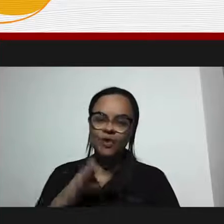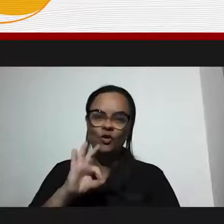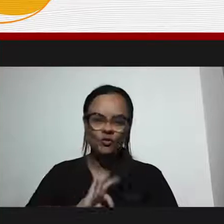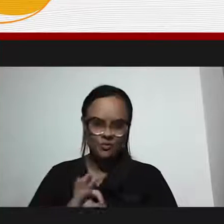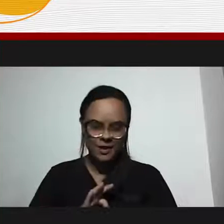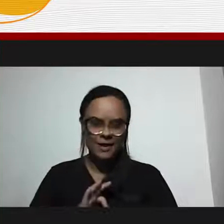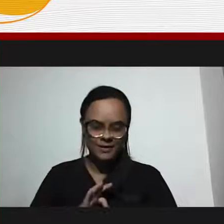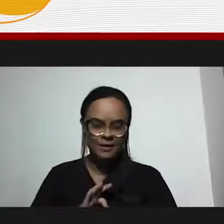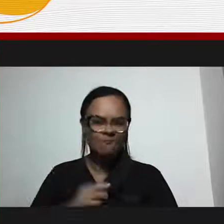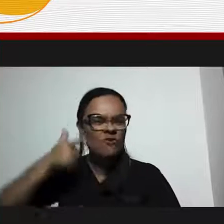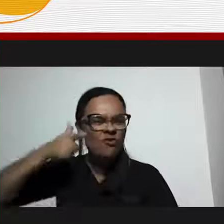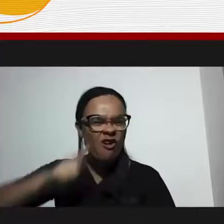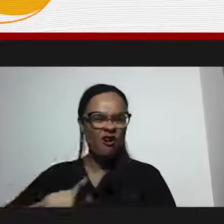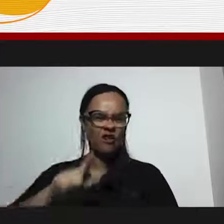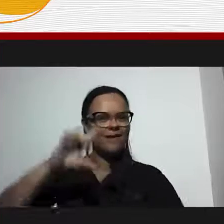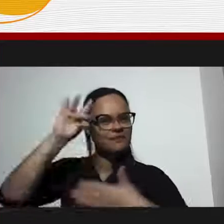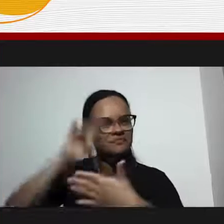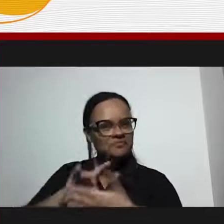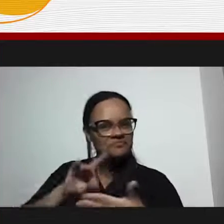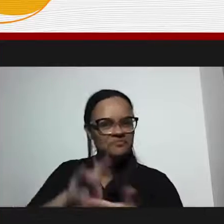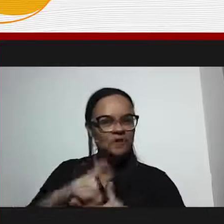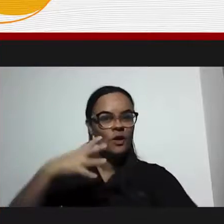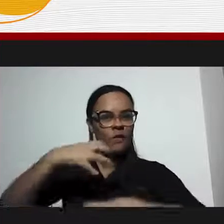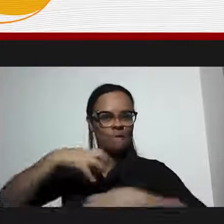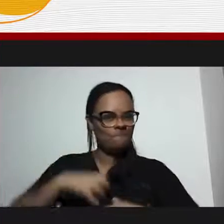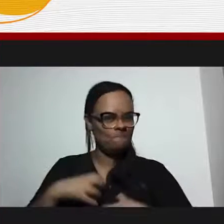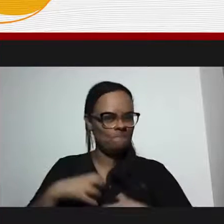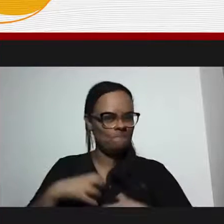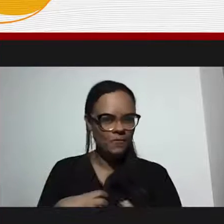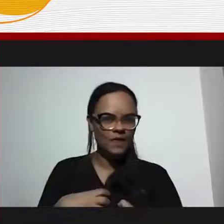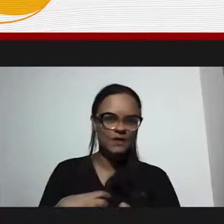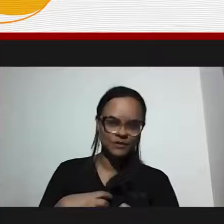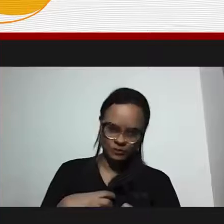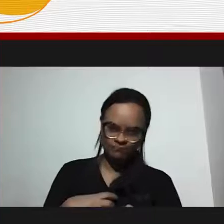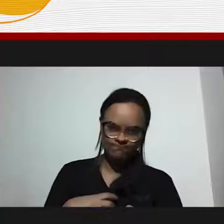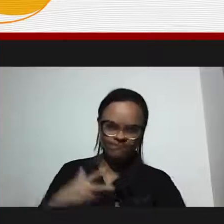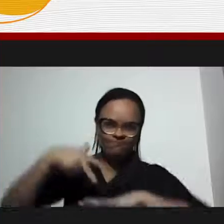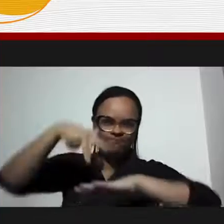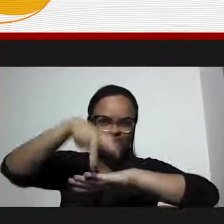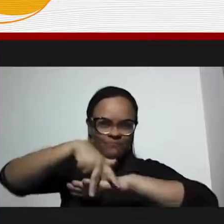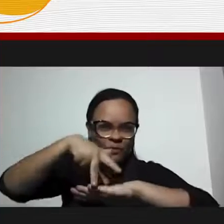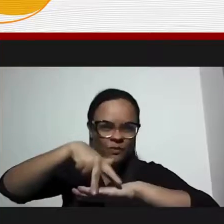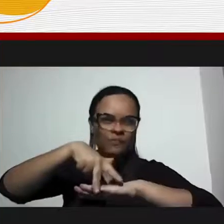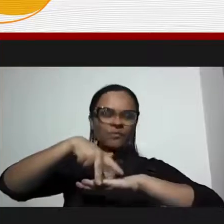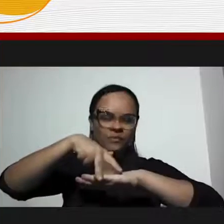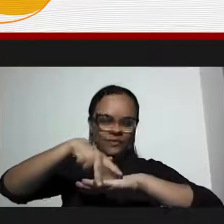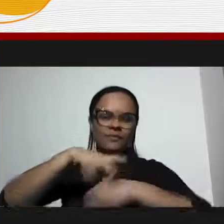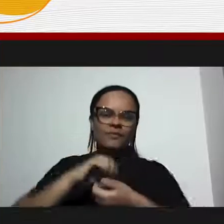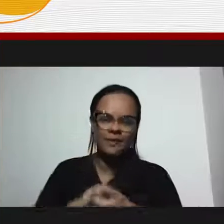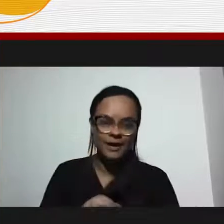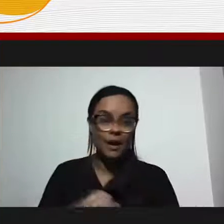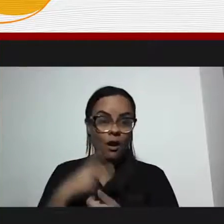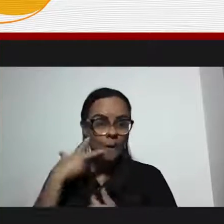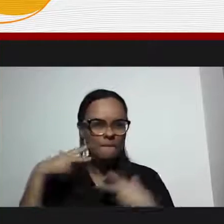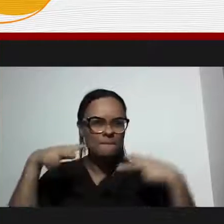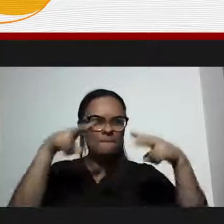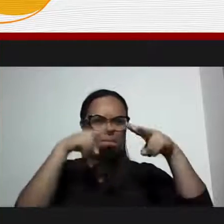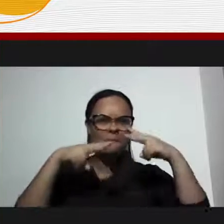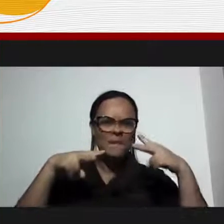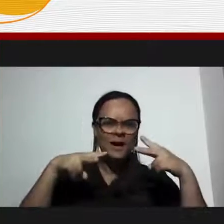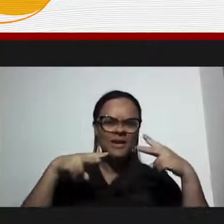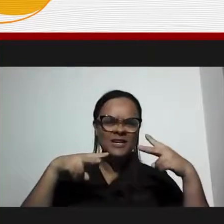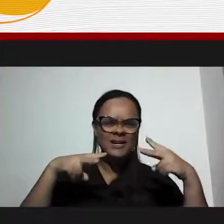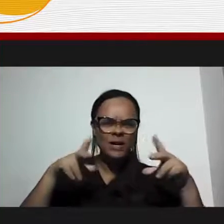eu tinha conquistado. Mas o sentimento de você estar ali em cima do pódio, recebendo a medalha e o hino